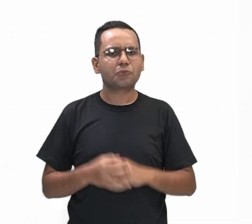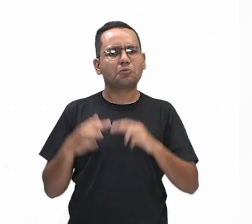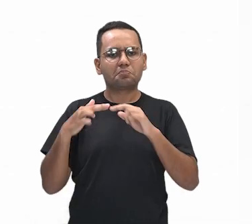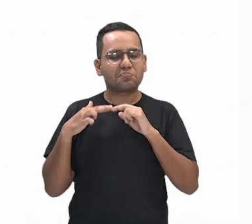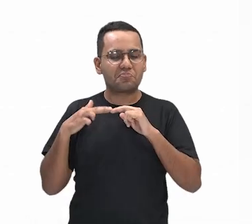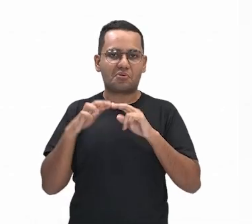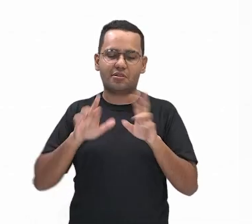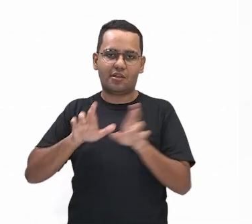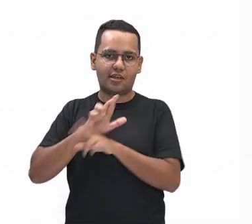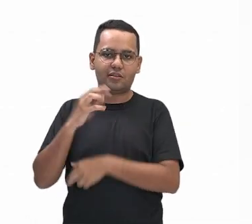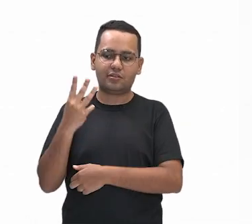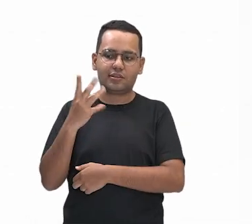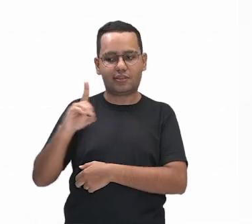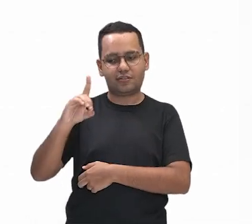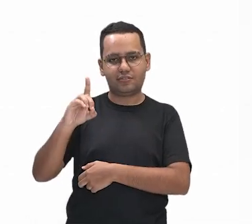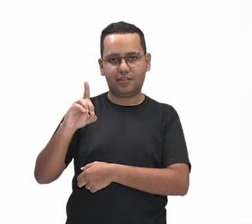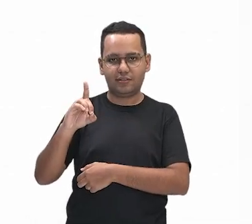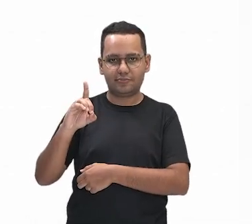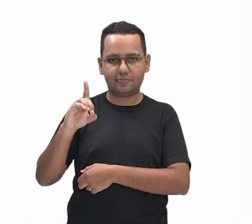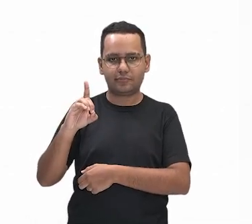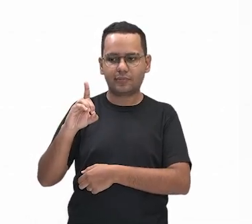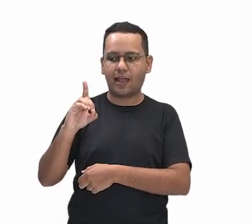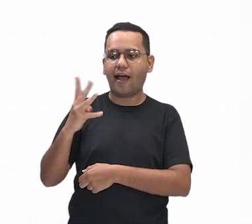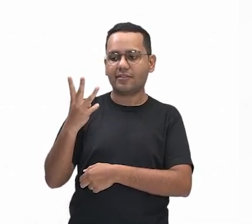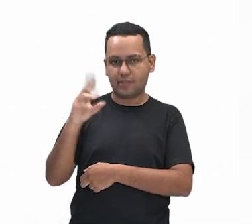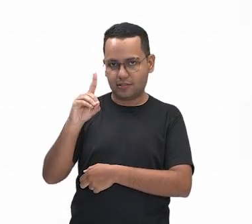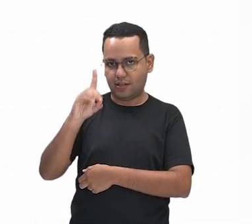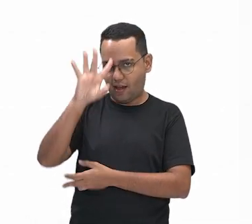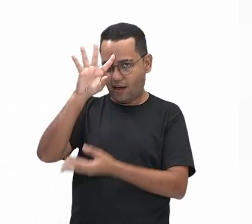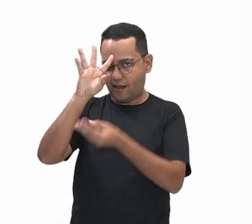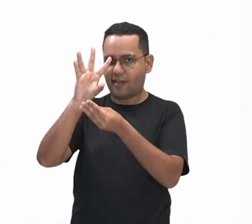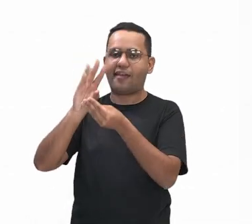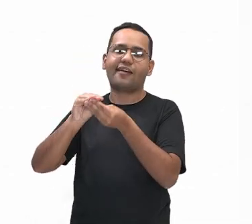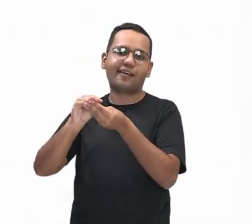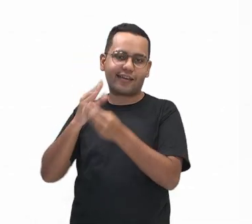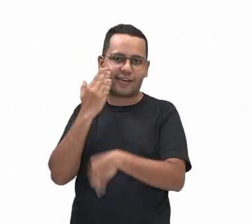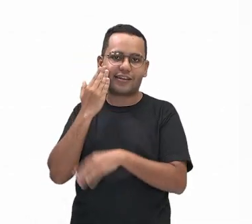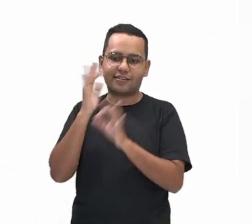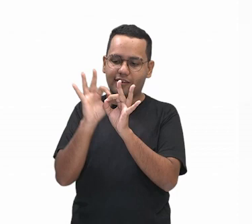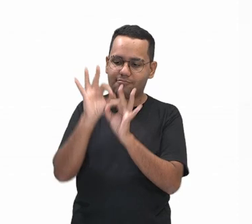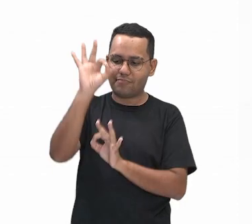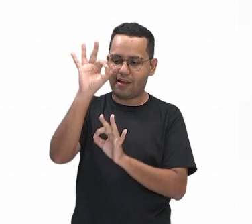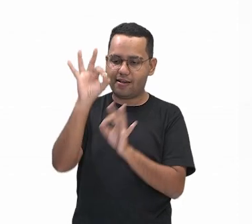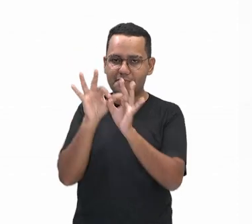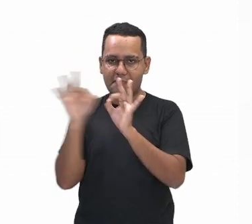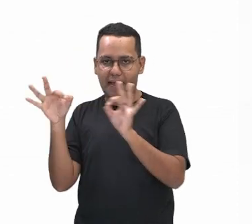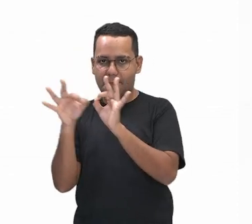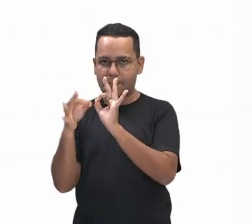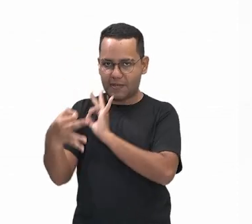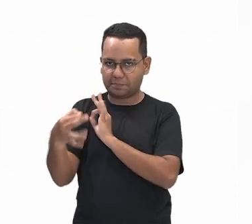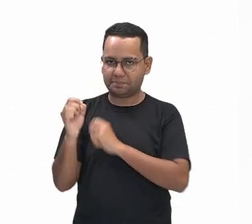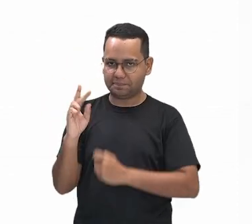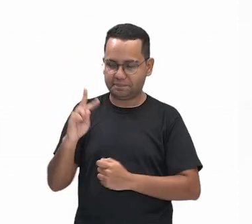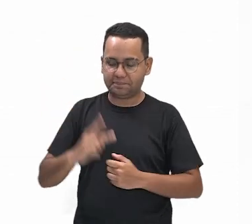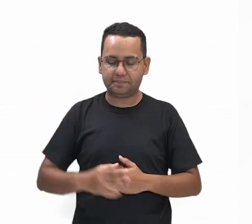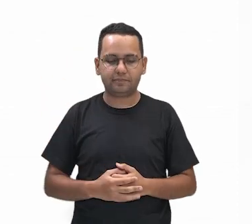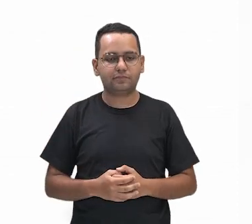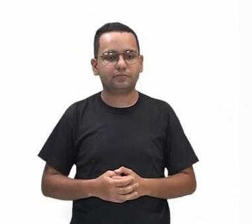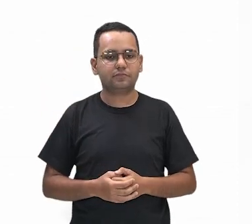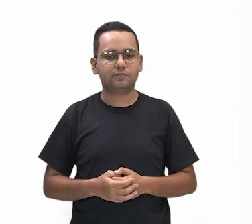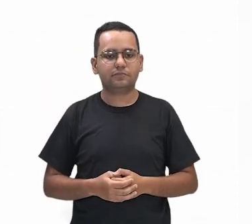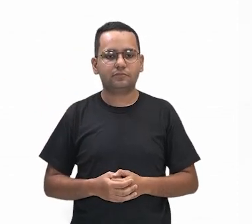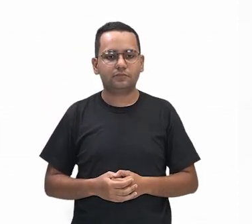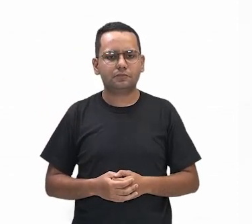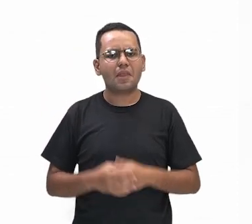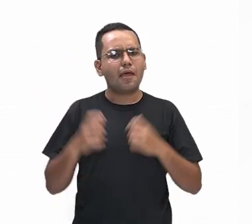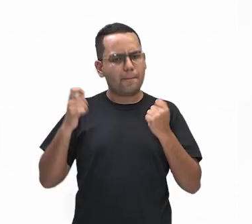tem 3 dimensões. Tem altura, tem largura e tem profundidade. Há ainda a possibilidade de materializar